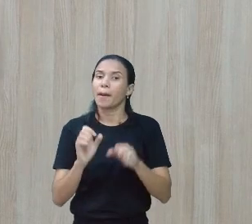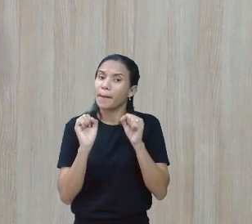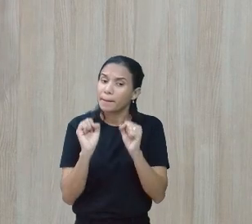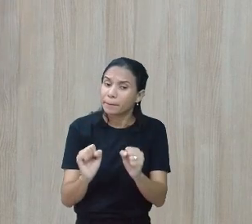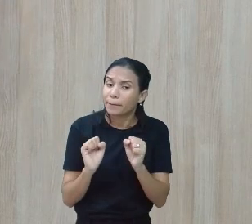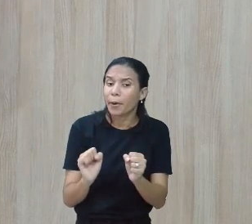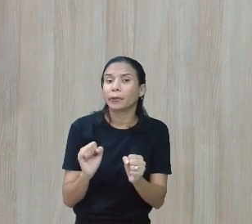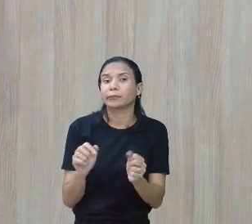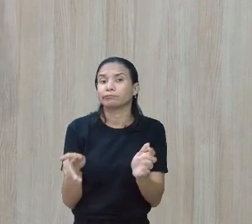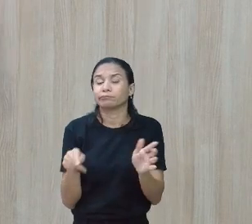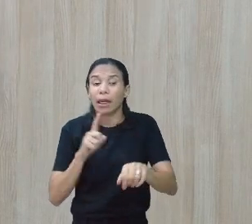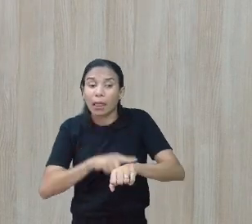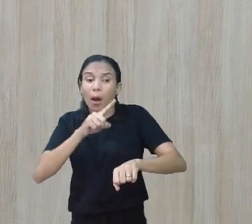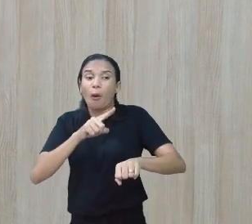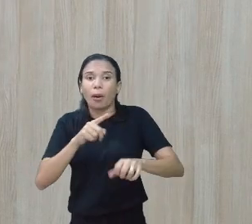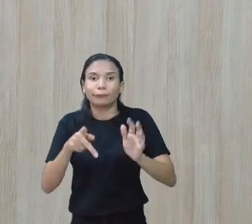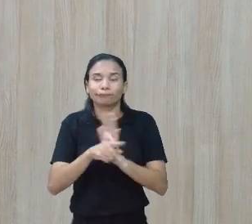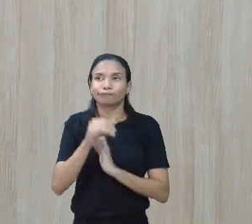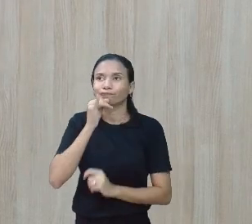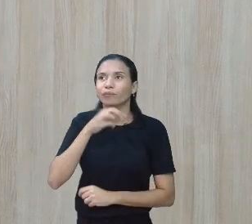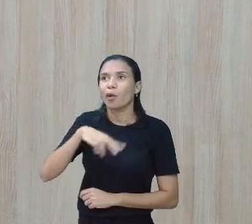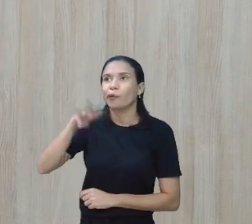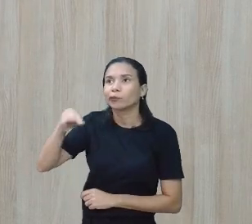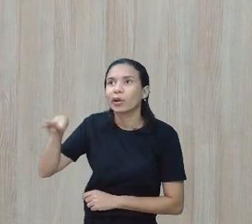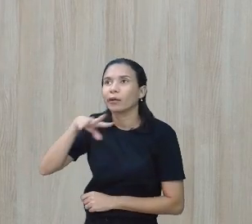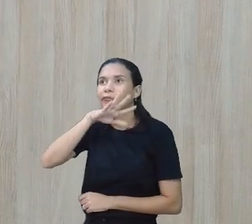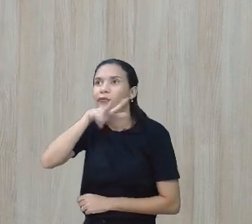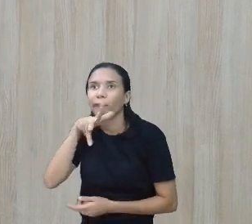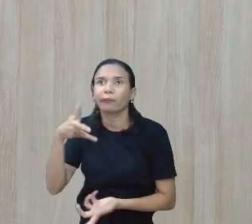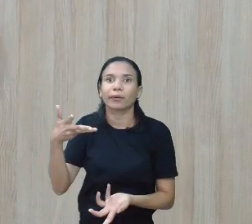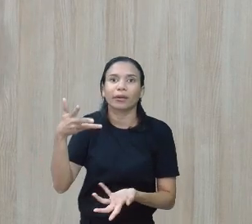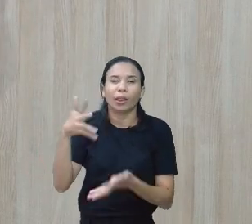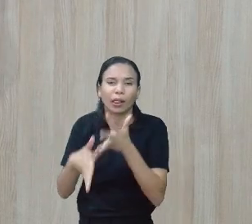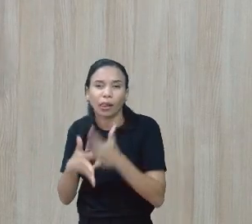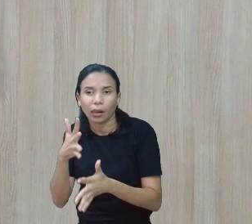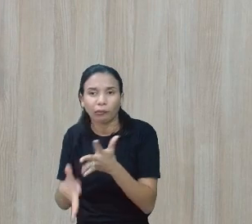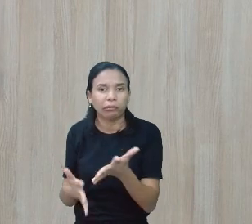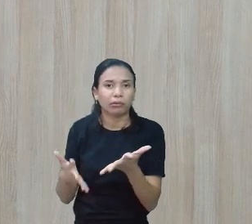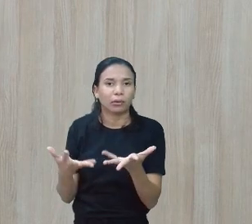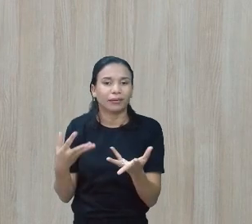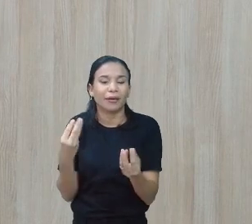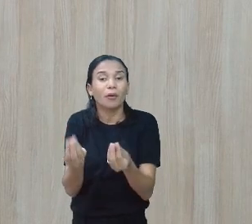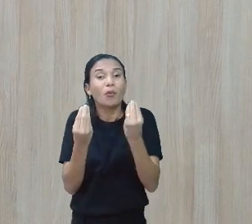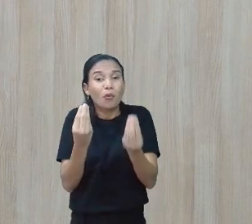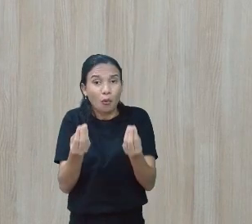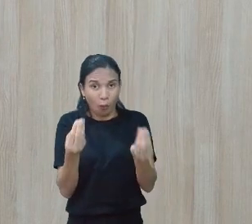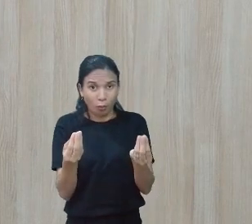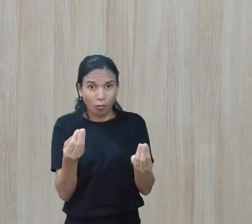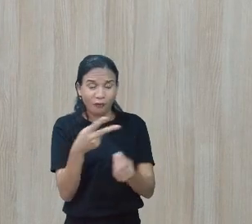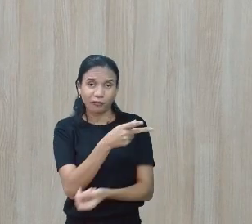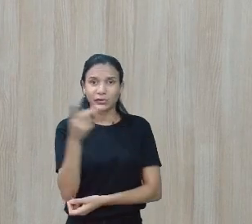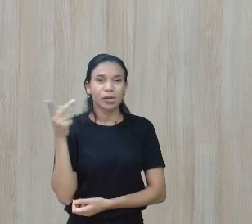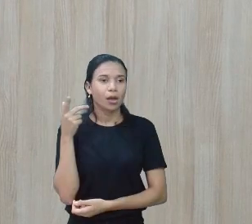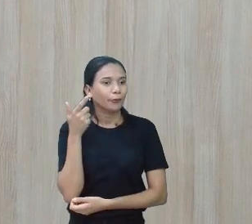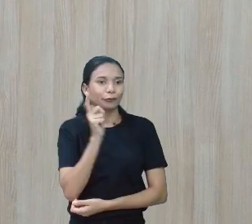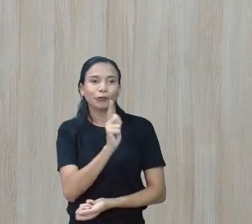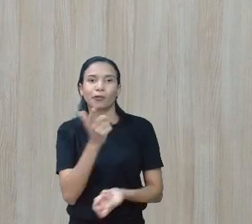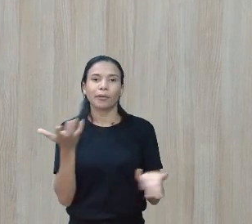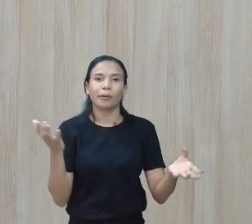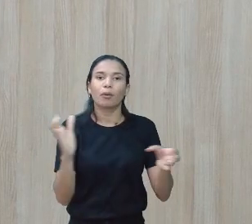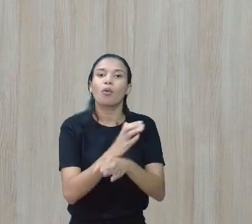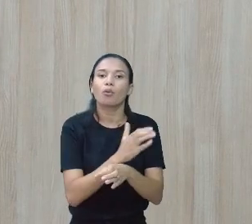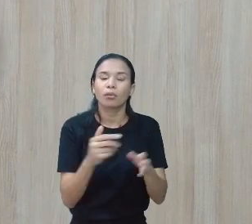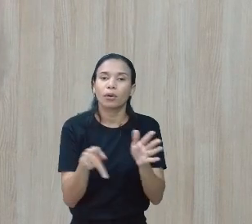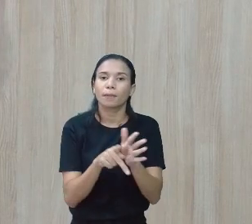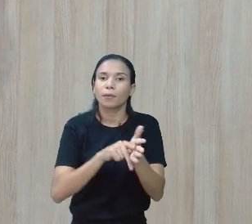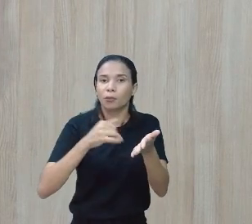de última hora o site engarrafar, travar, congestionar, e aí vocês não conseguirem concluir